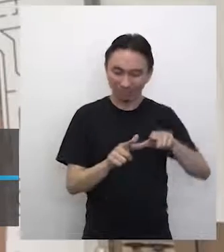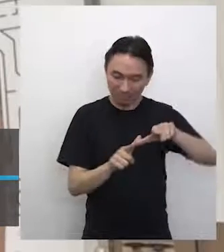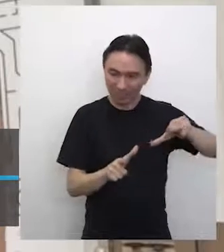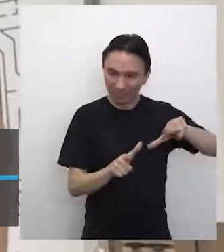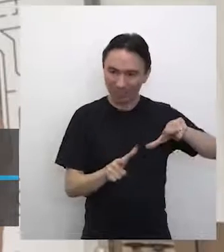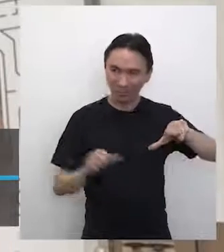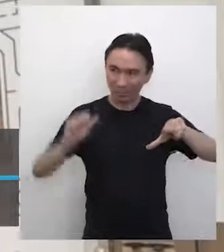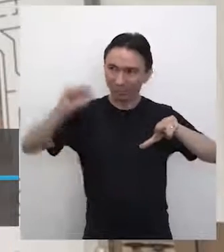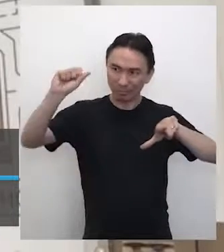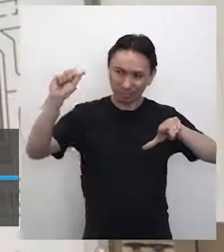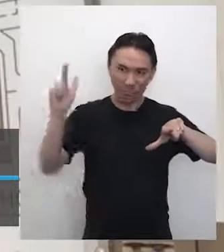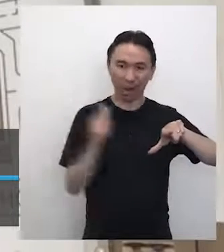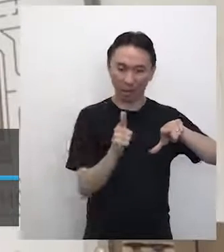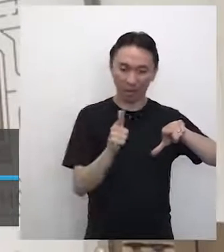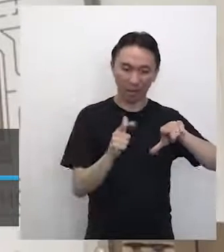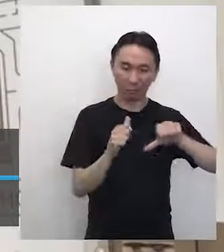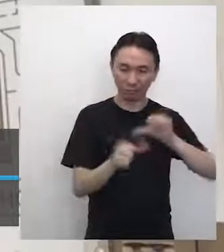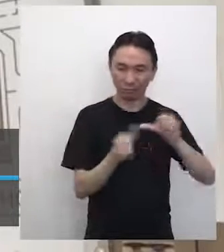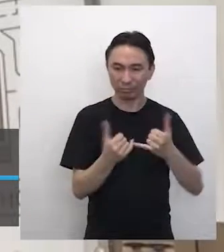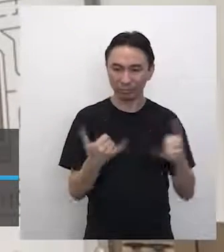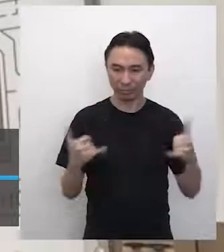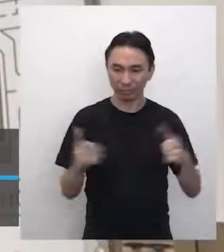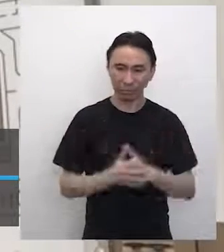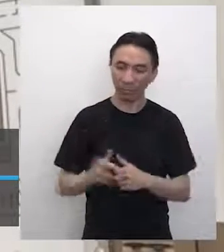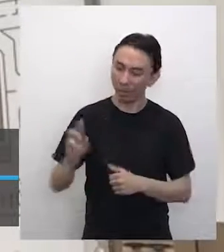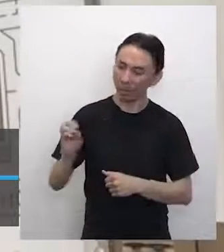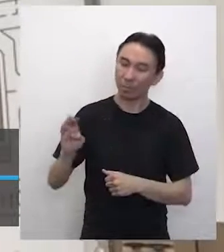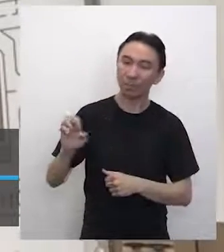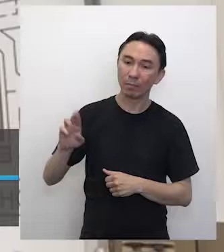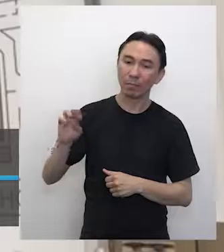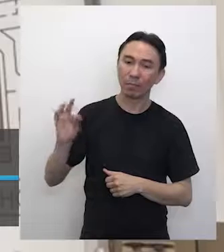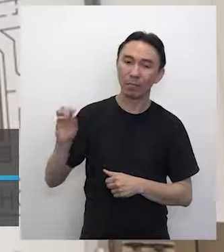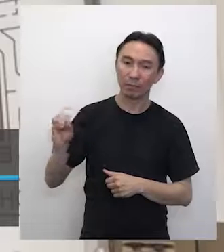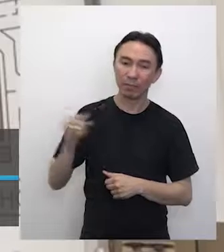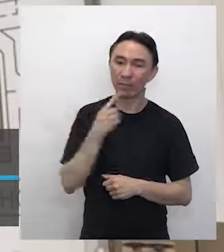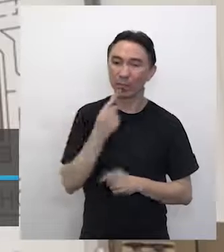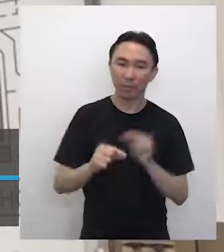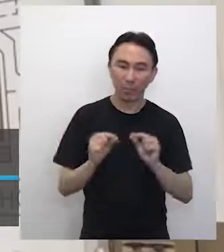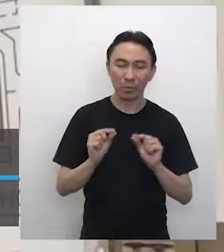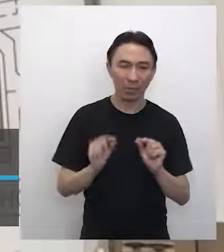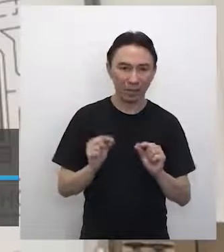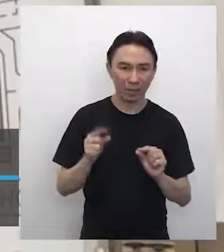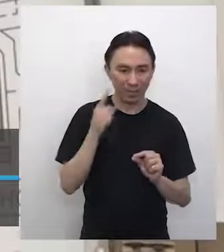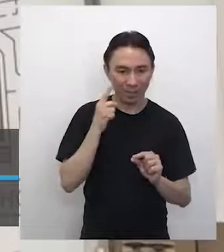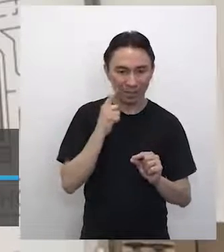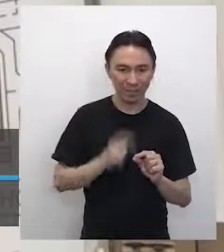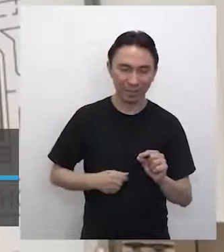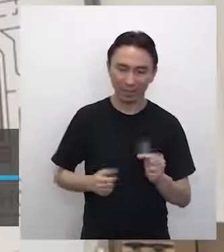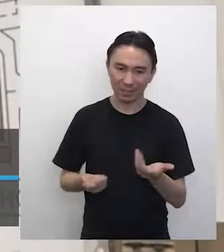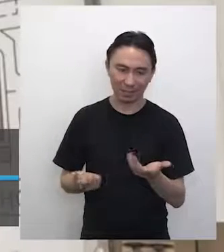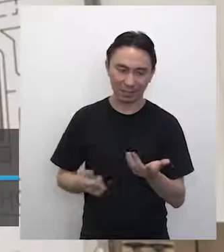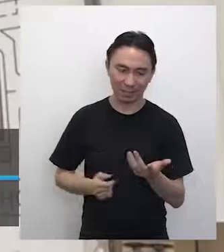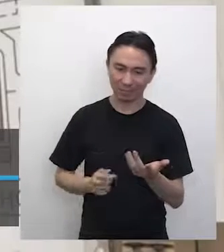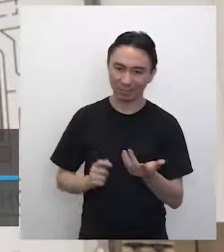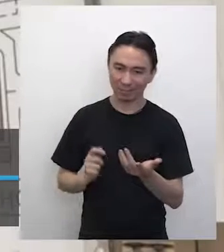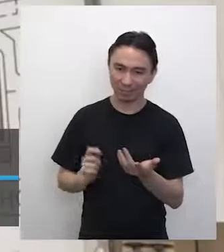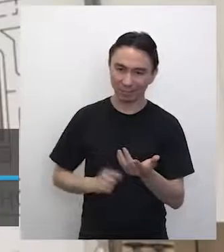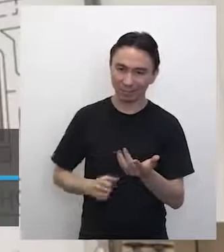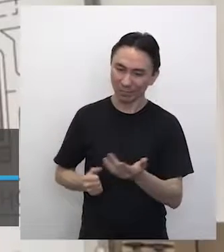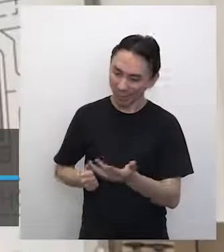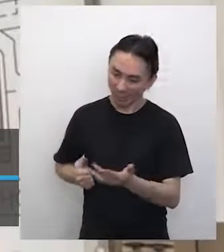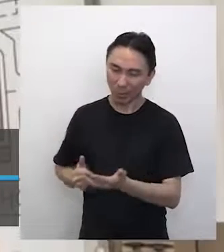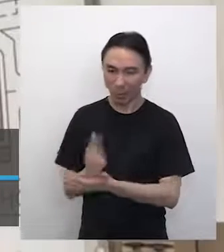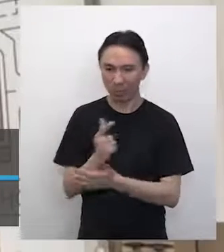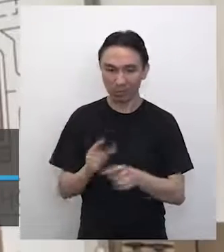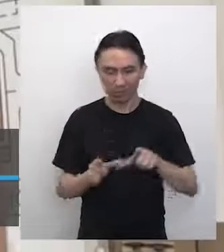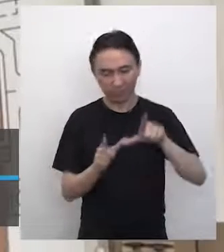E o professor Roberto colocou uma vantagem aqui, a vantagem é que é de baixo custo, né? Então, assim,